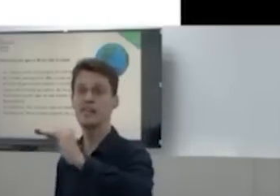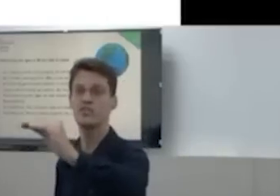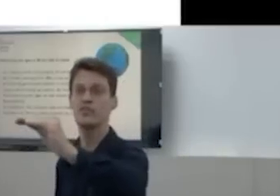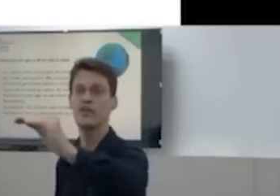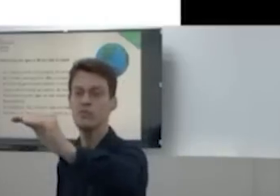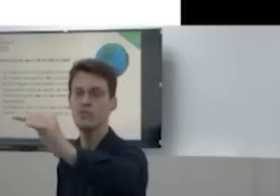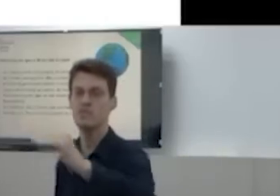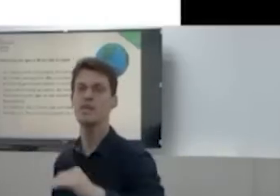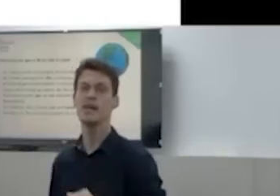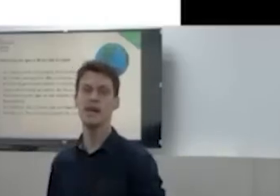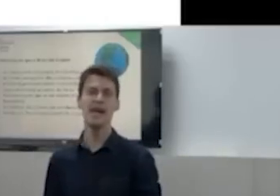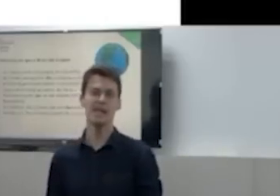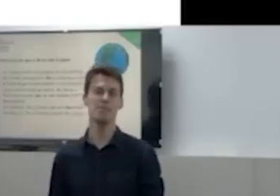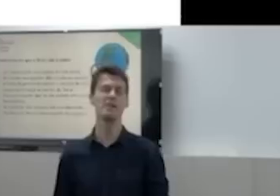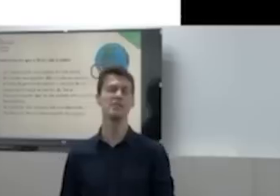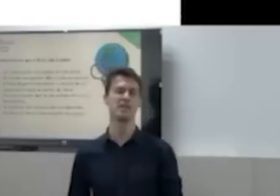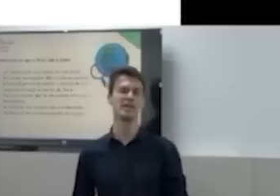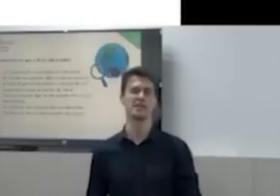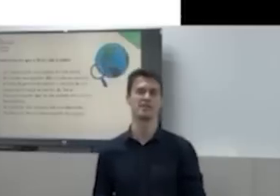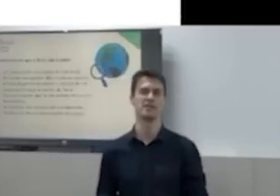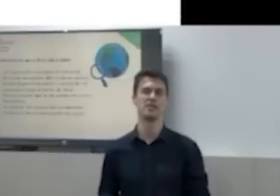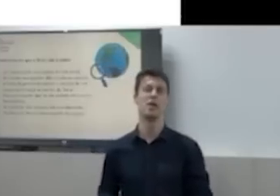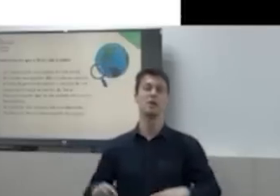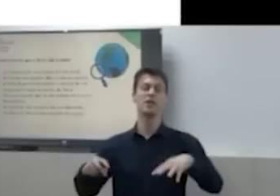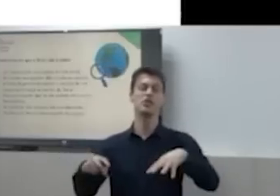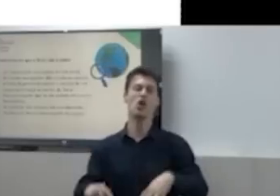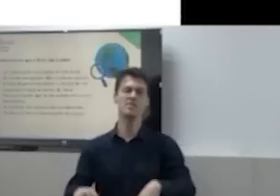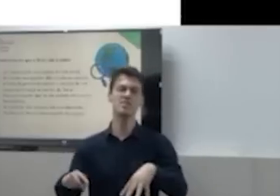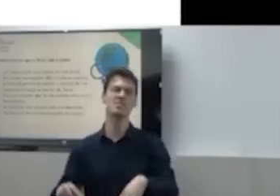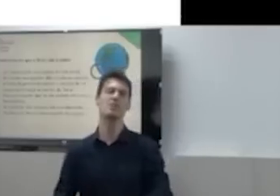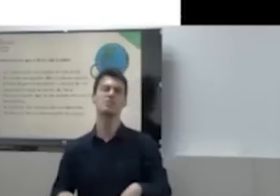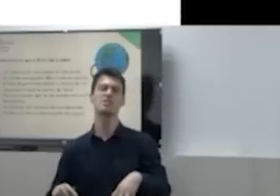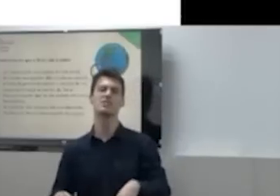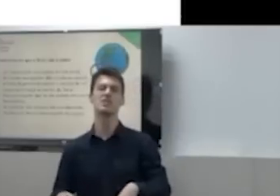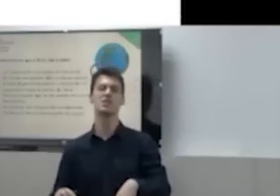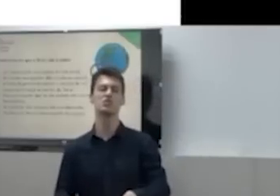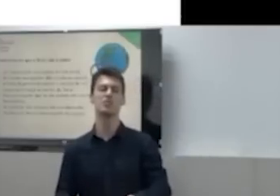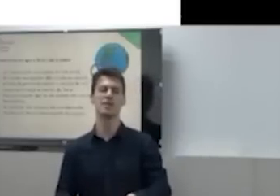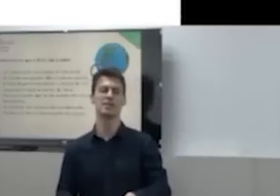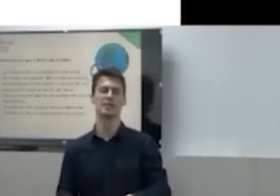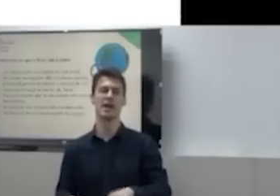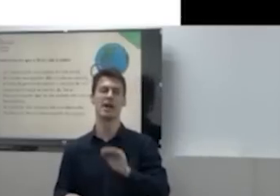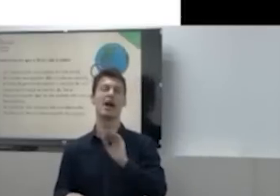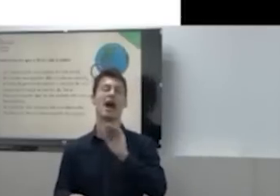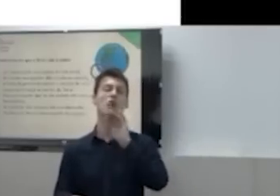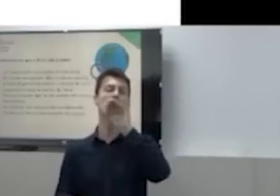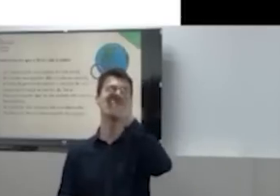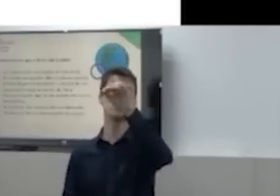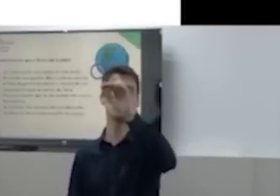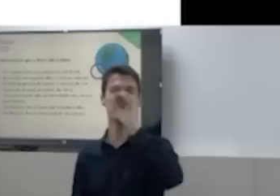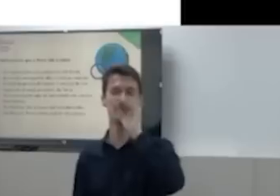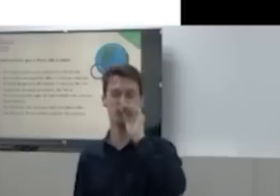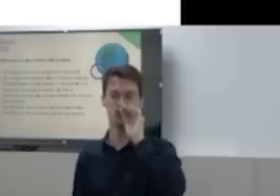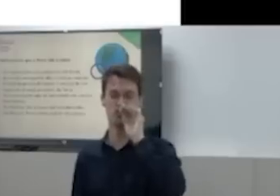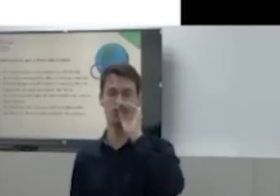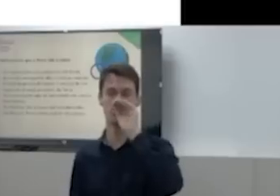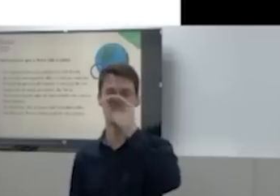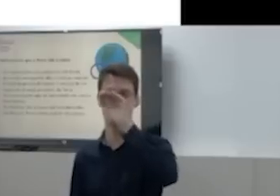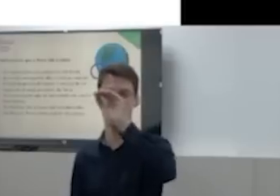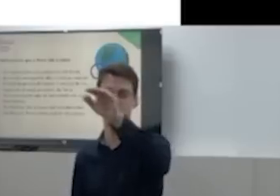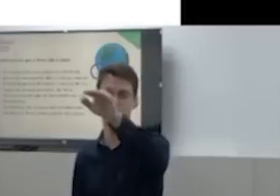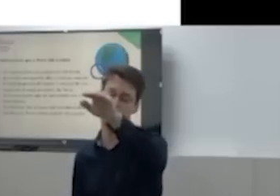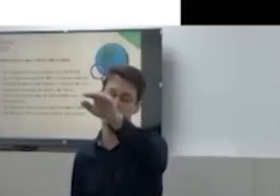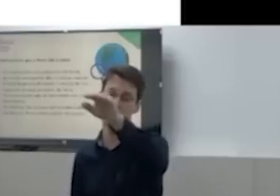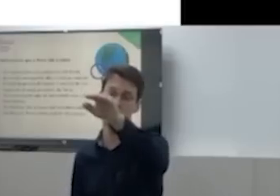que o que nós vemos é ela planificada. Porque nós estamos inseridos no planeta Terra. A curvatura que o